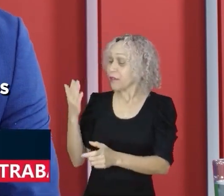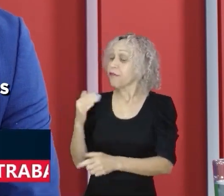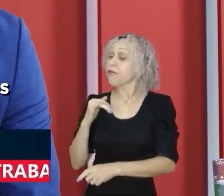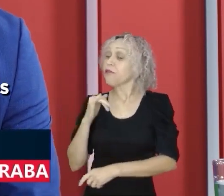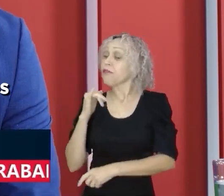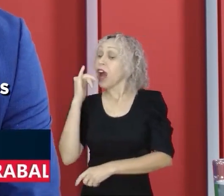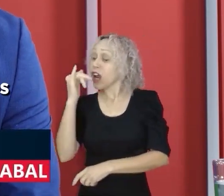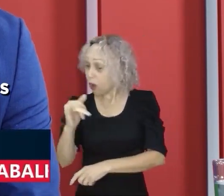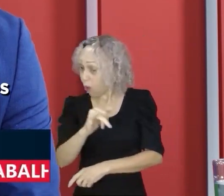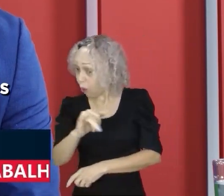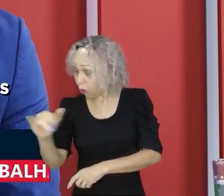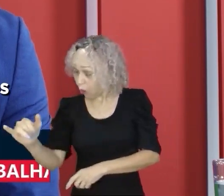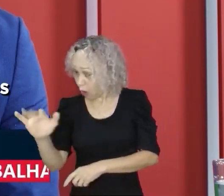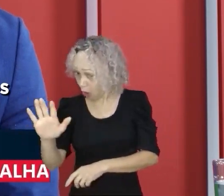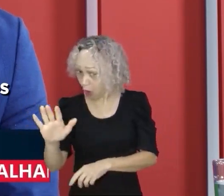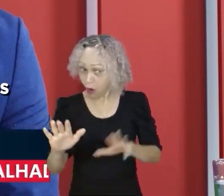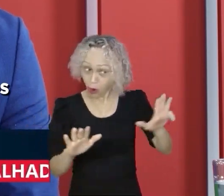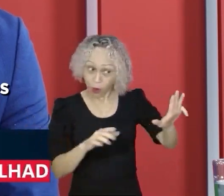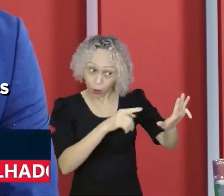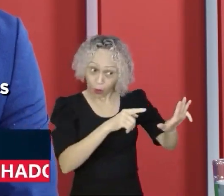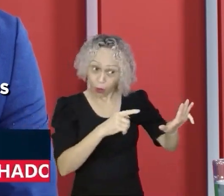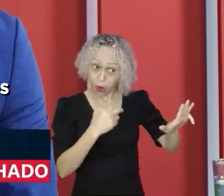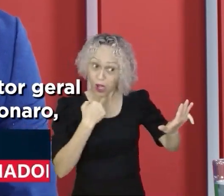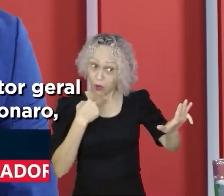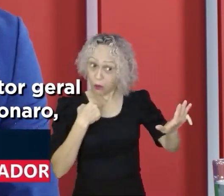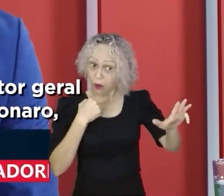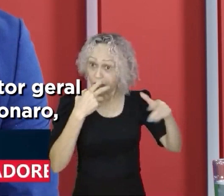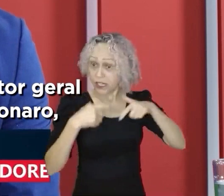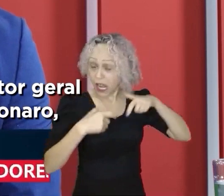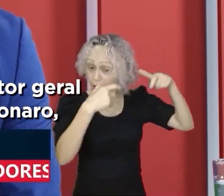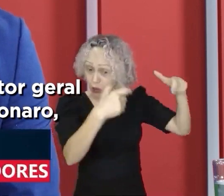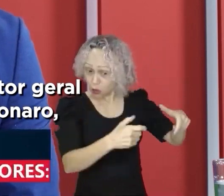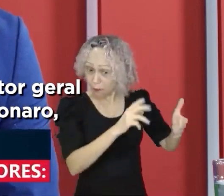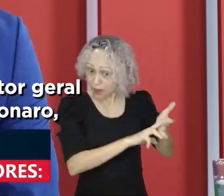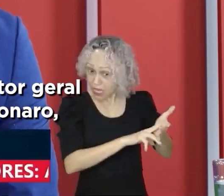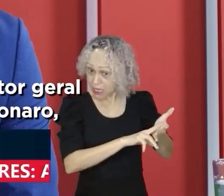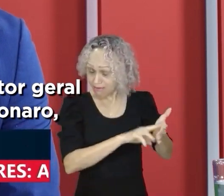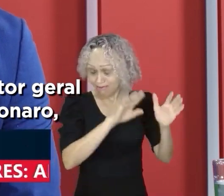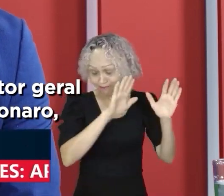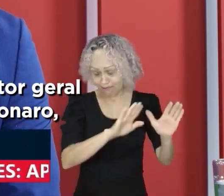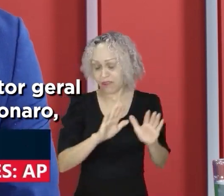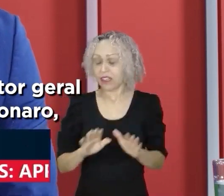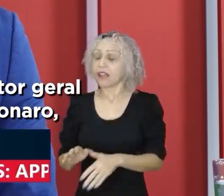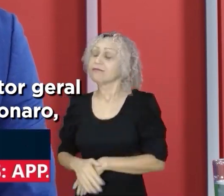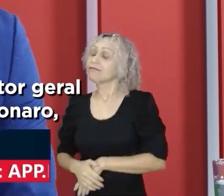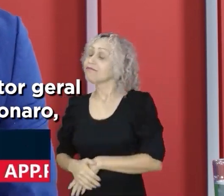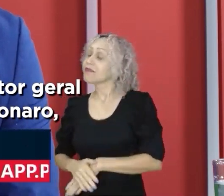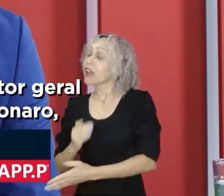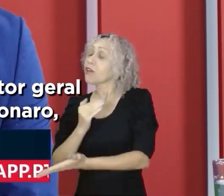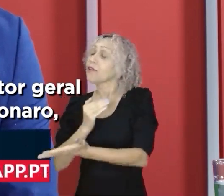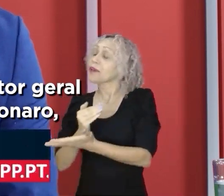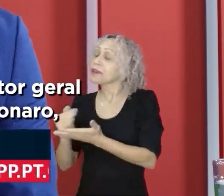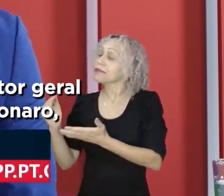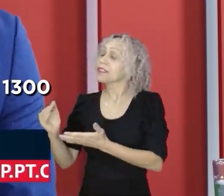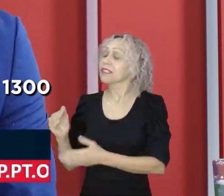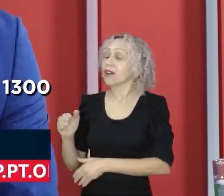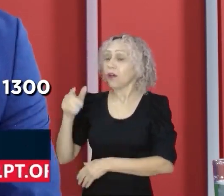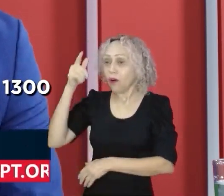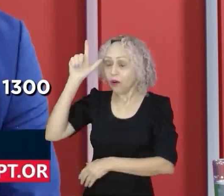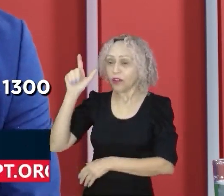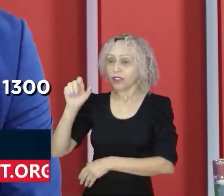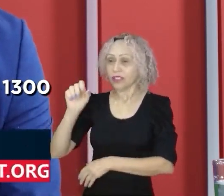justamente aquilo que aconteceu nos fechamentos das BRs. Ontem, o Silvinei, que foi o diretor-geral da Polícia Rodoviária do